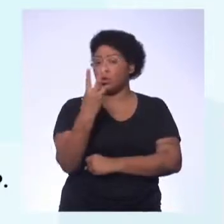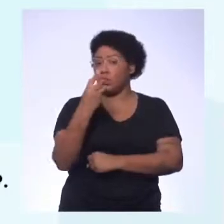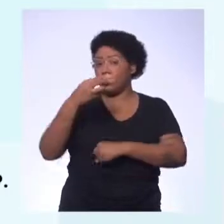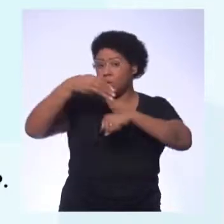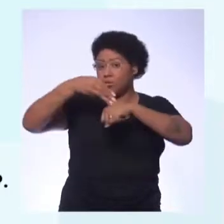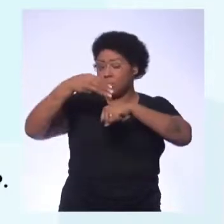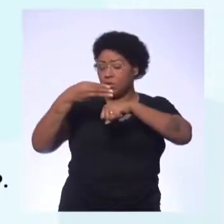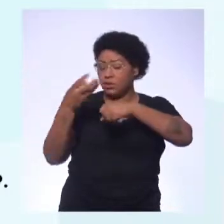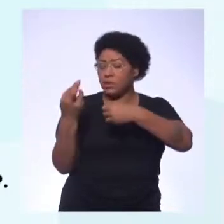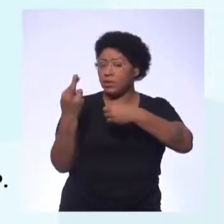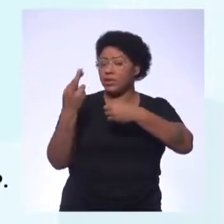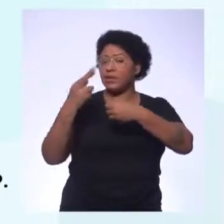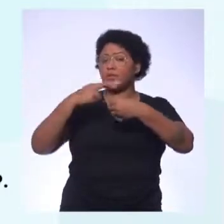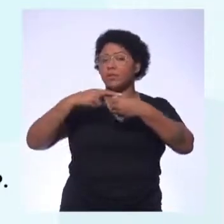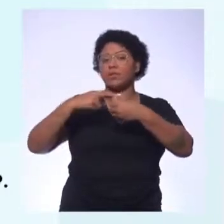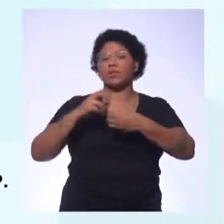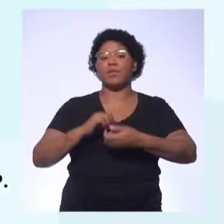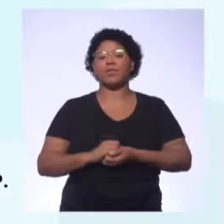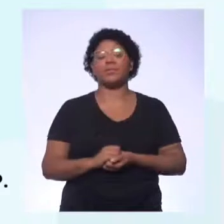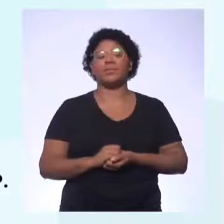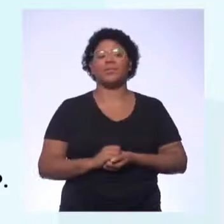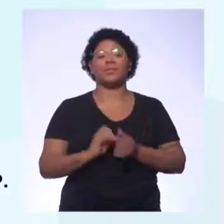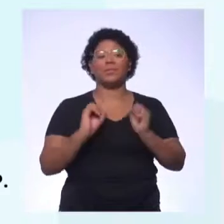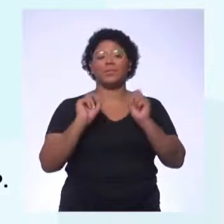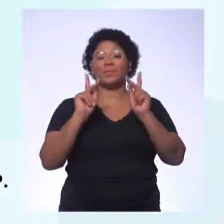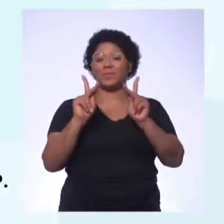e nós vamos começar a nossa revisão do dia.